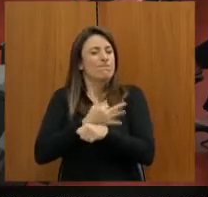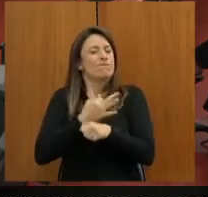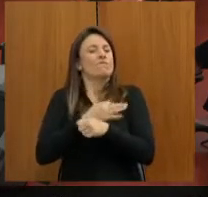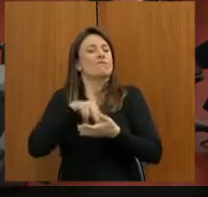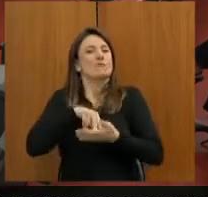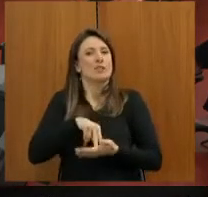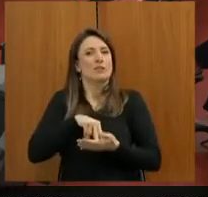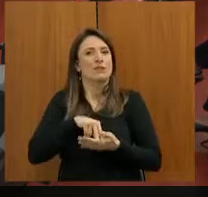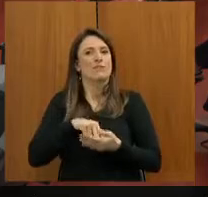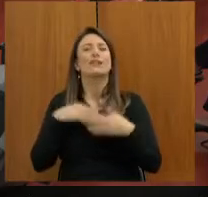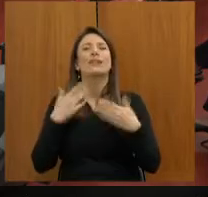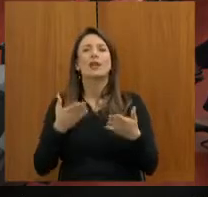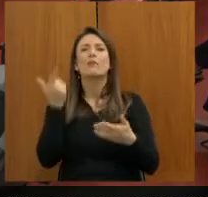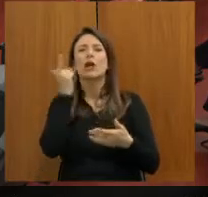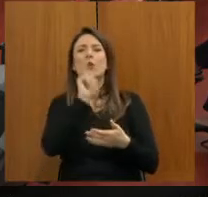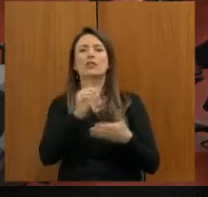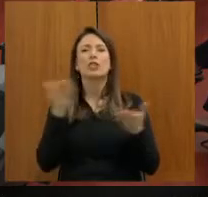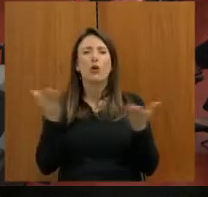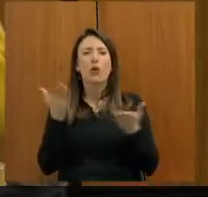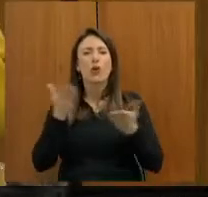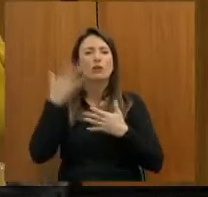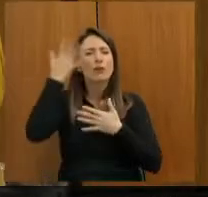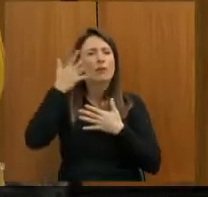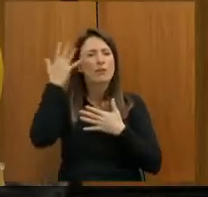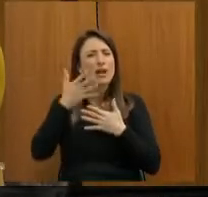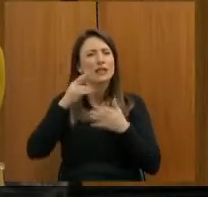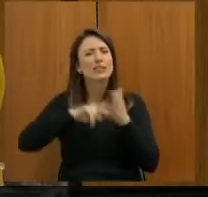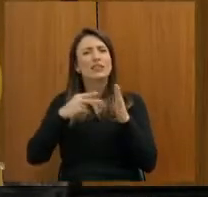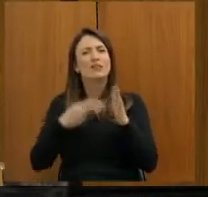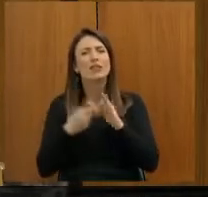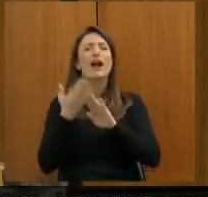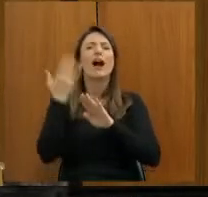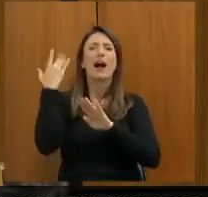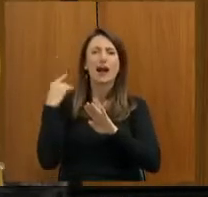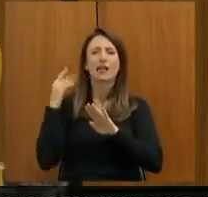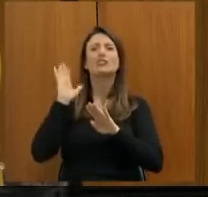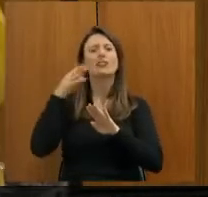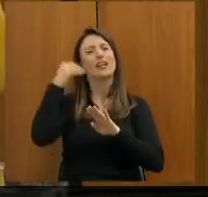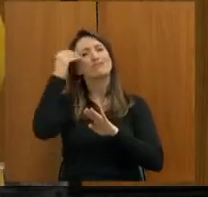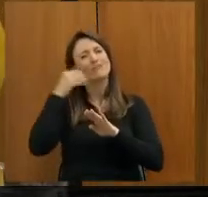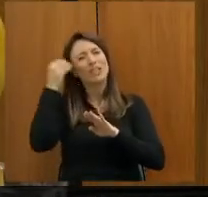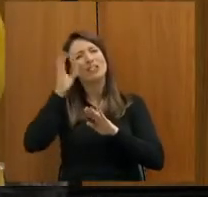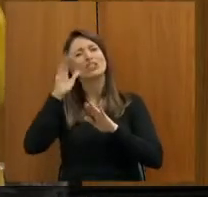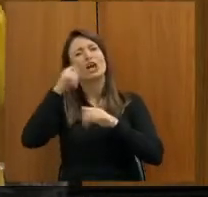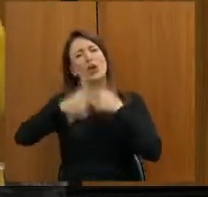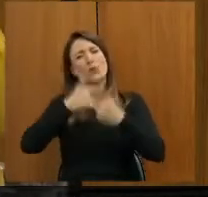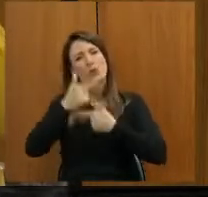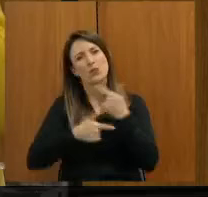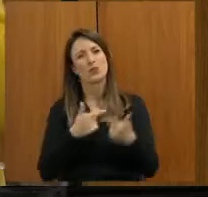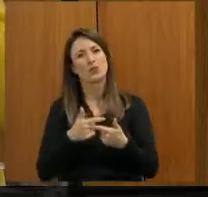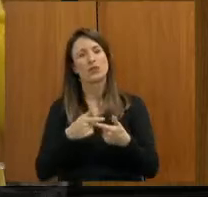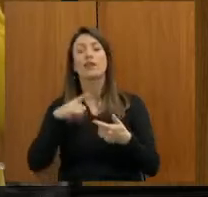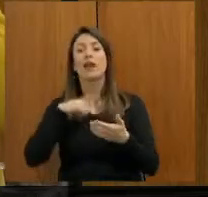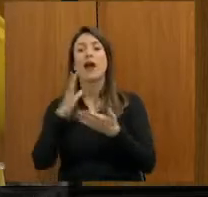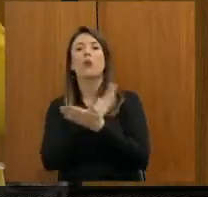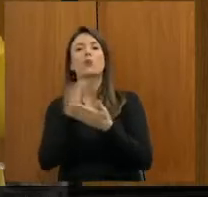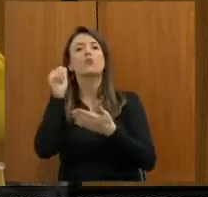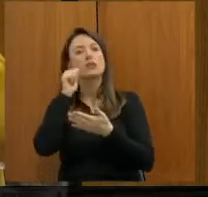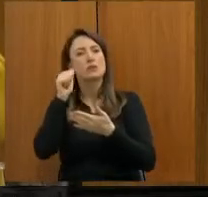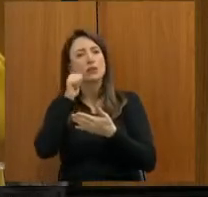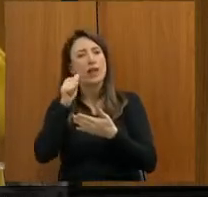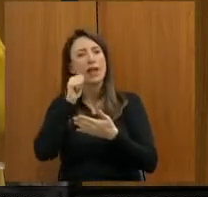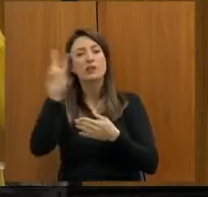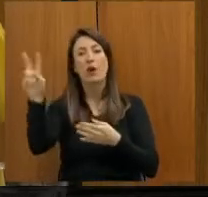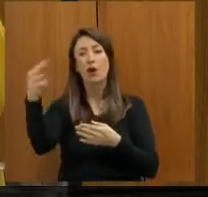por lutas também porque a mulheres que olham para nós esquecem que nós tivemos o nosso